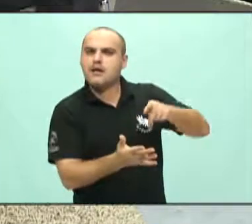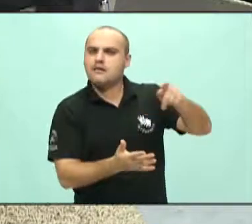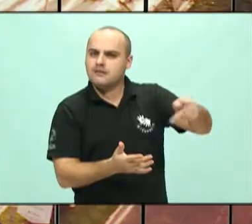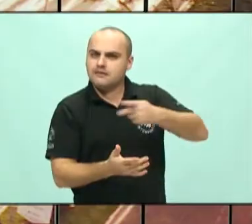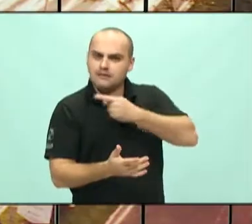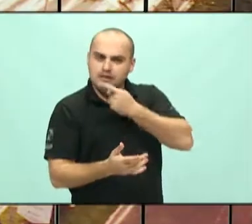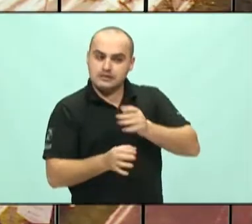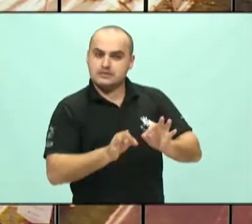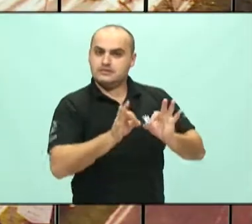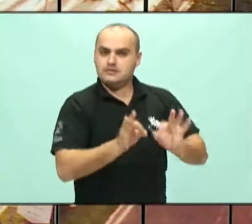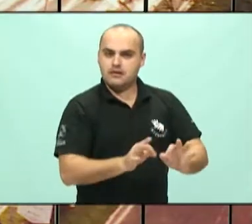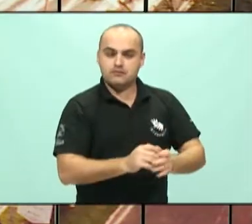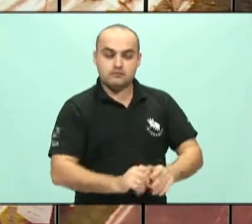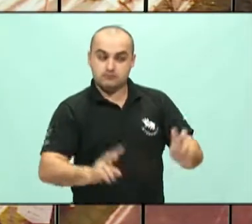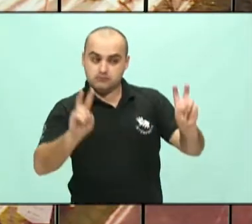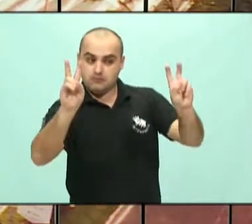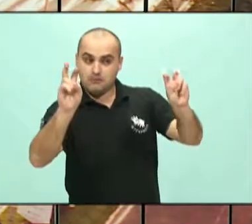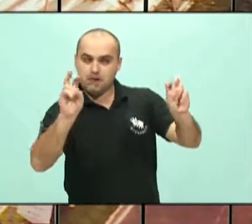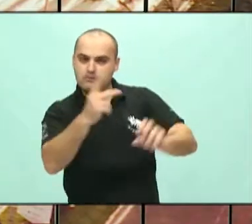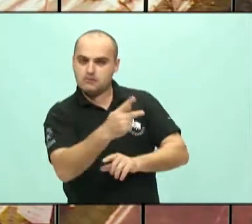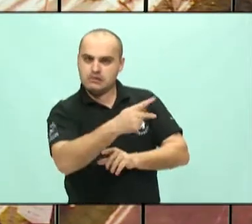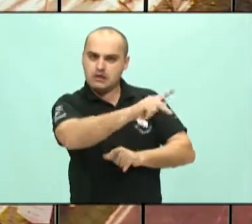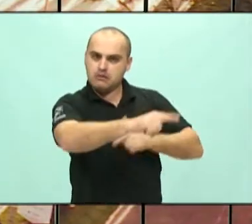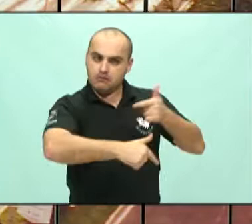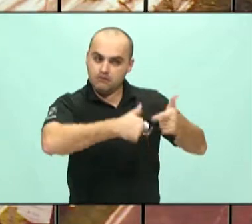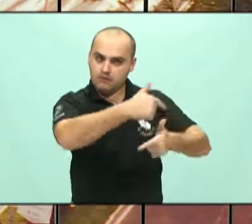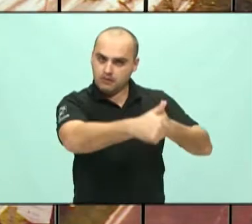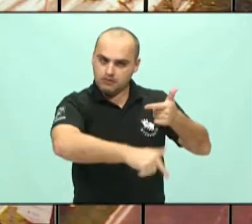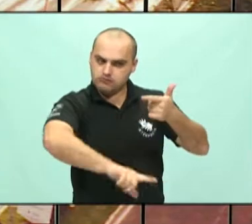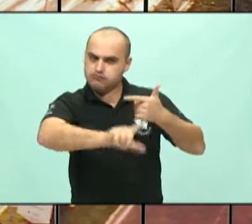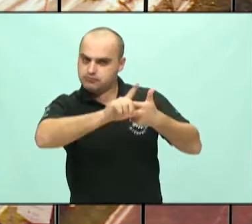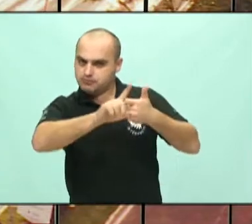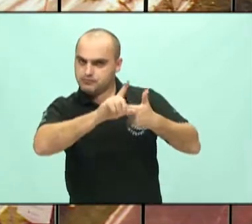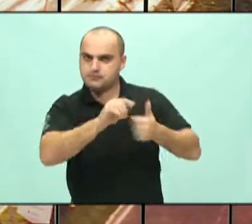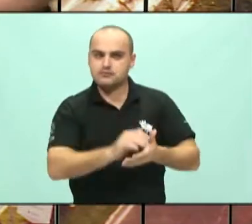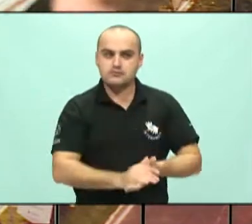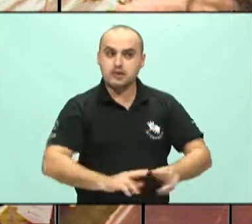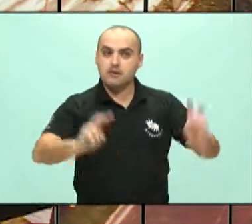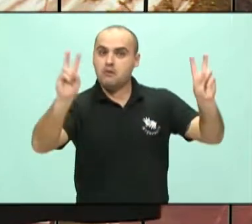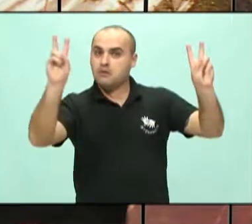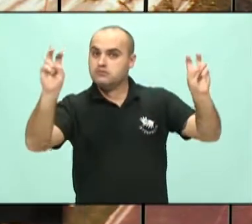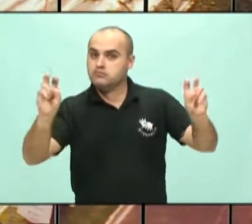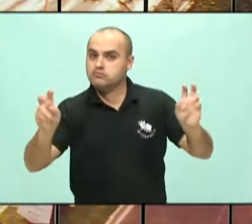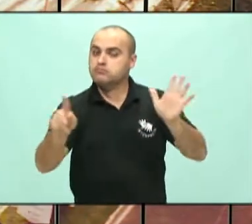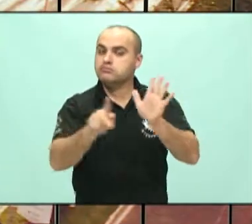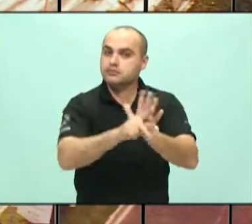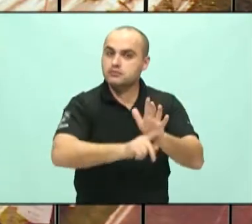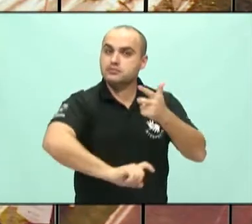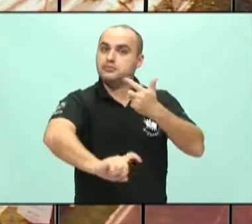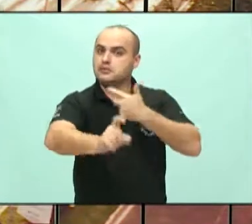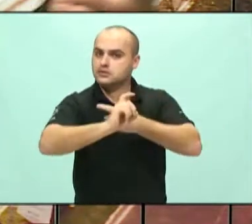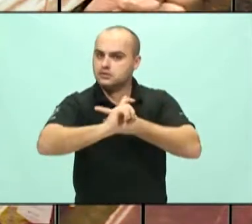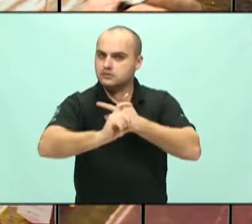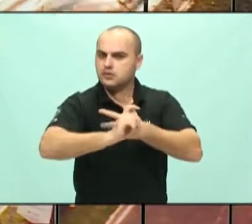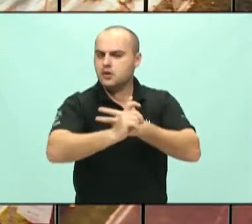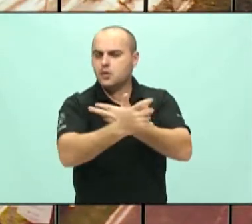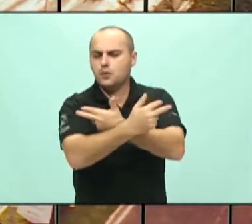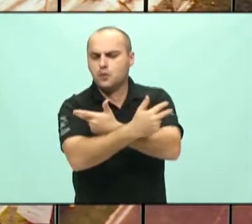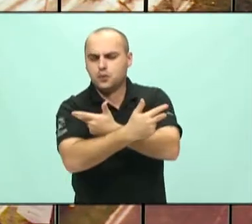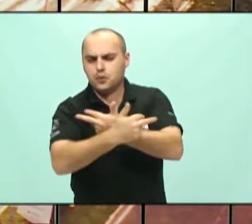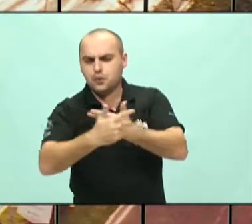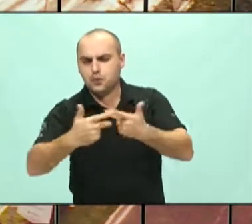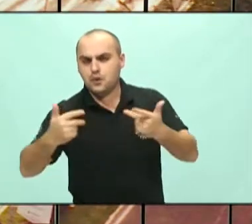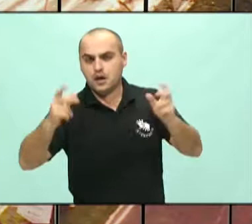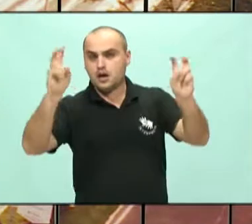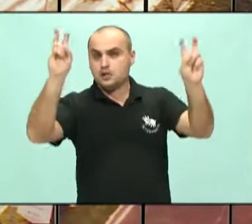seu trabalho com relação ao seu trabalho parlamentar, assuntos outros do Executivo, uma série de